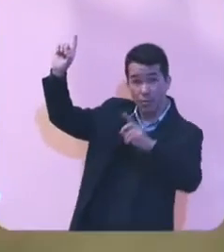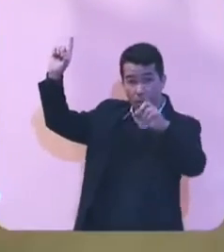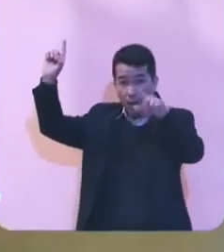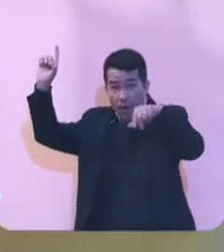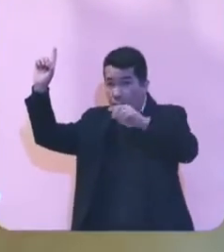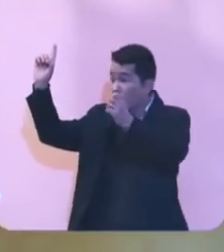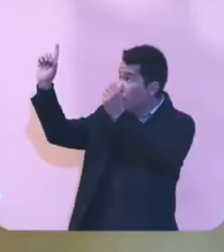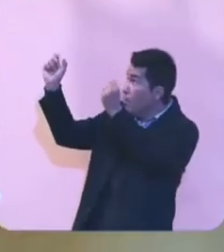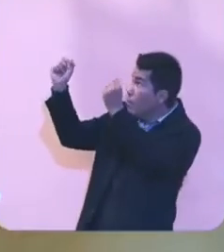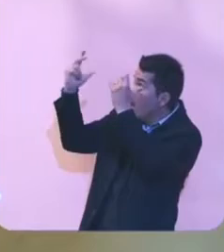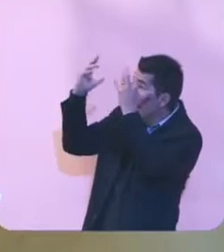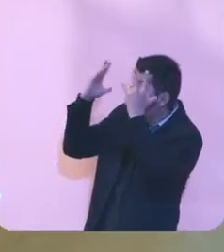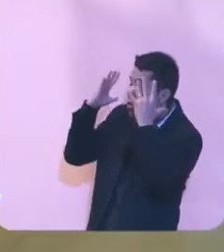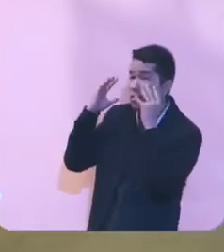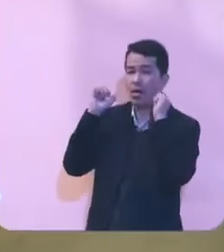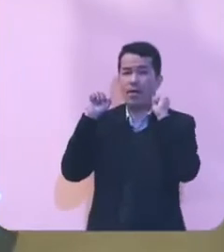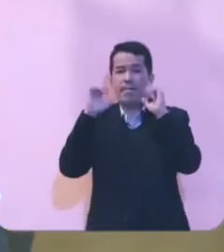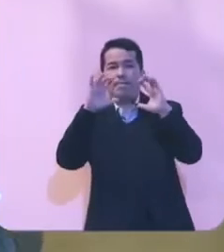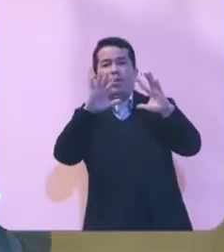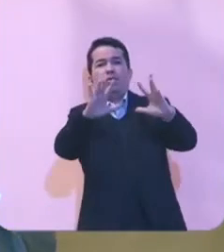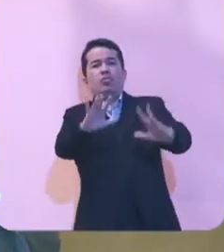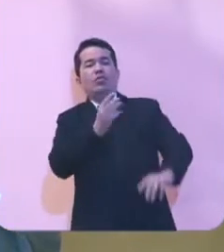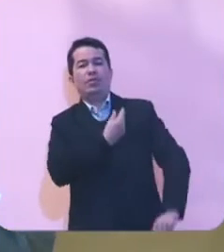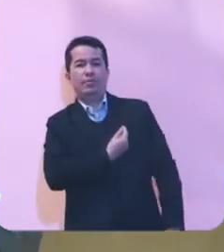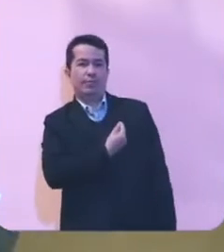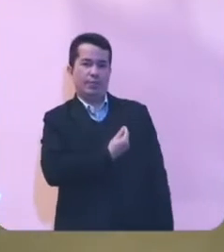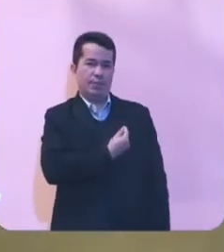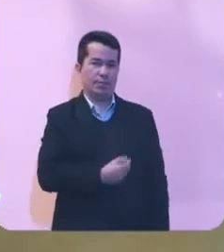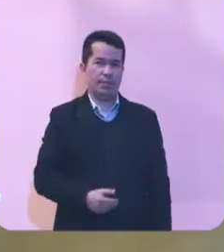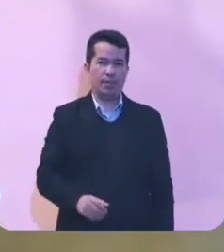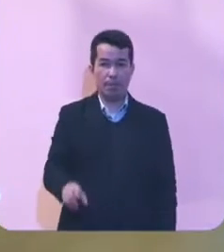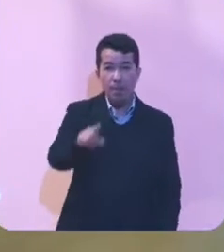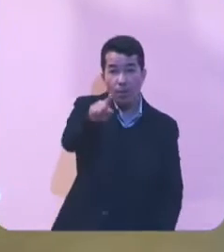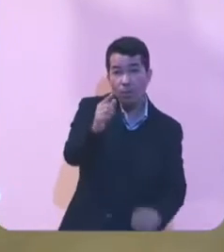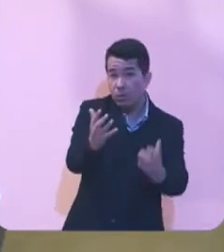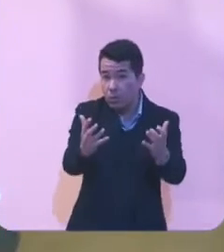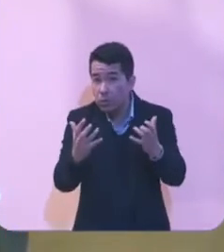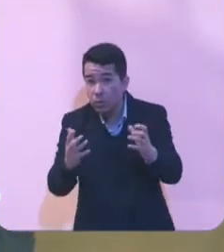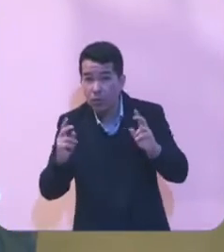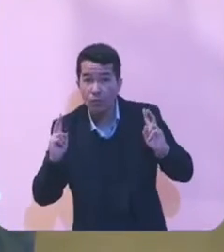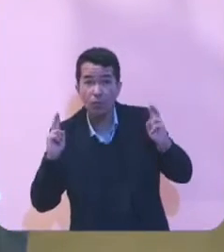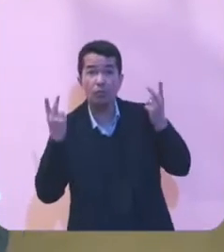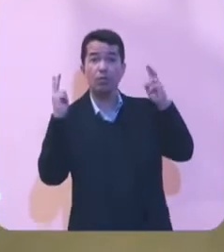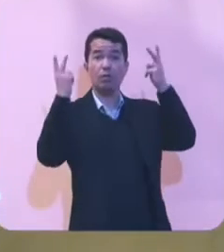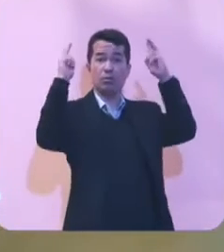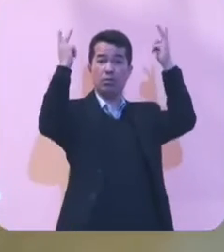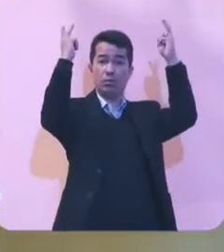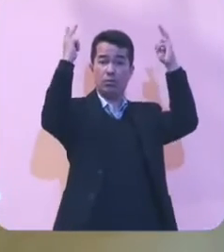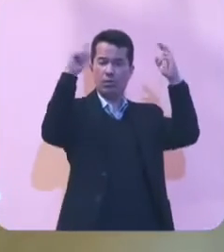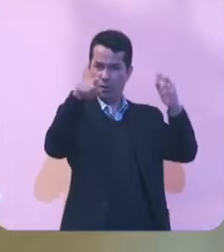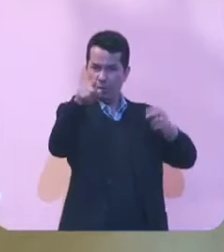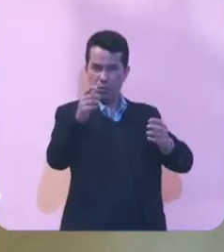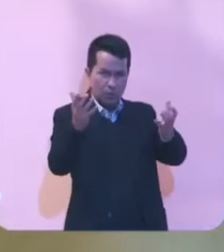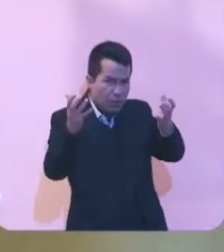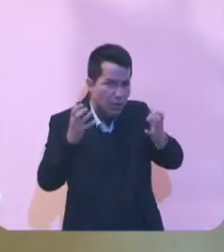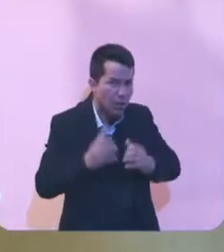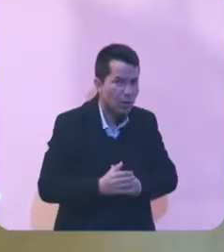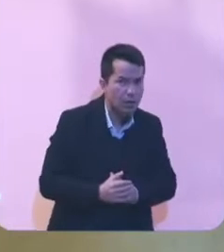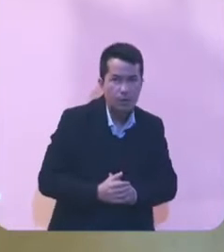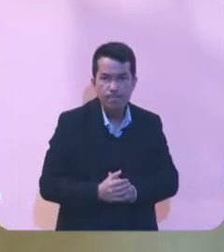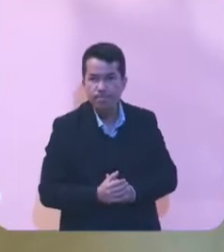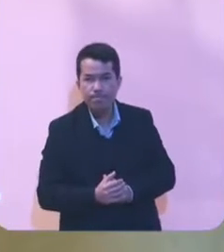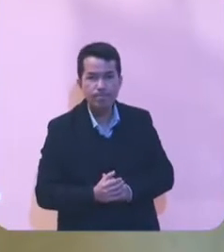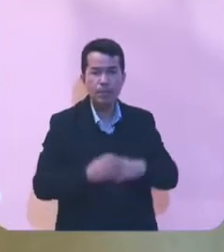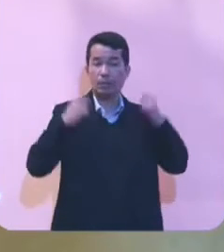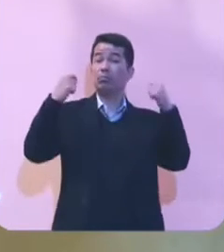vida. Por isso, se você está buscando vitória, se você quer ser um vitorioso, tem que começar a aprender a